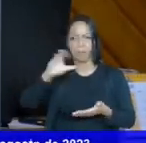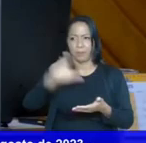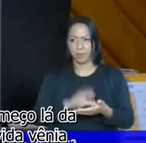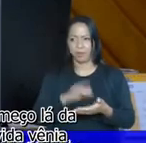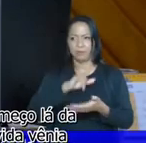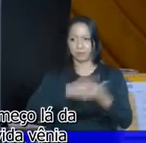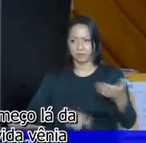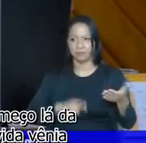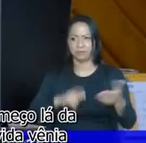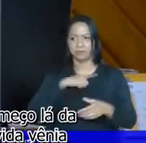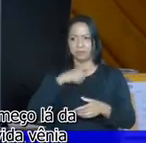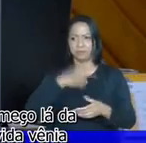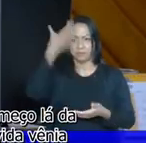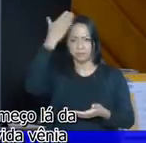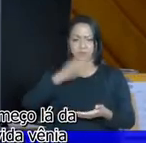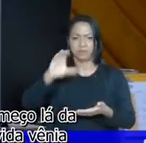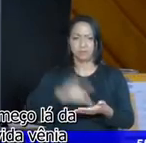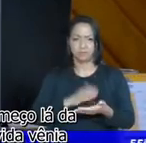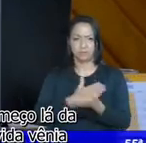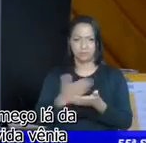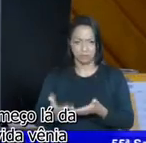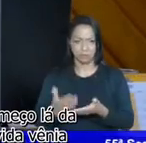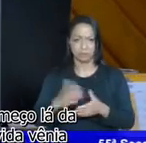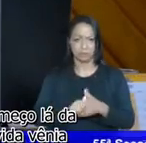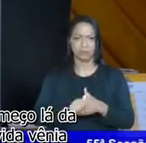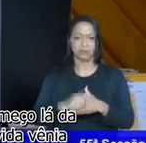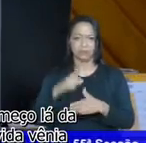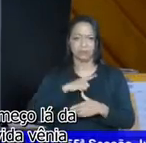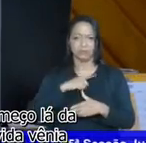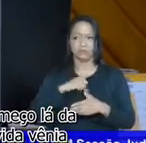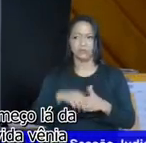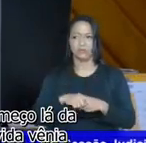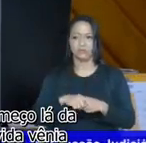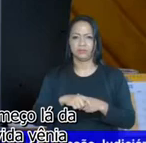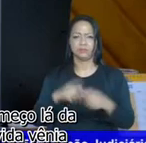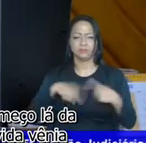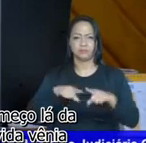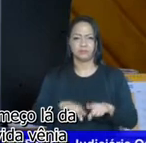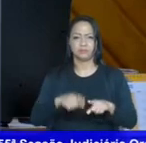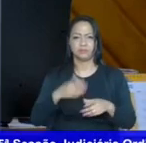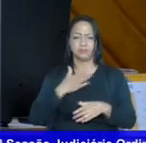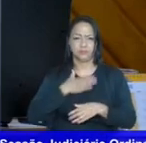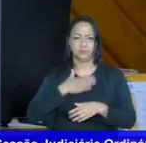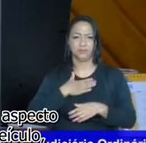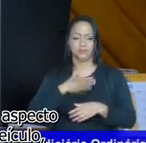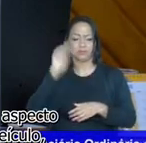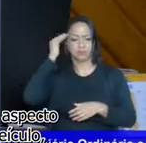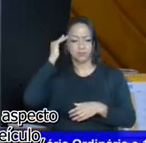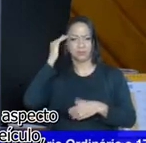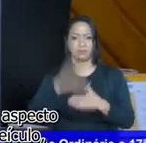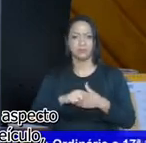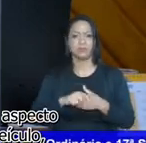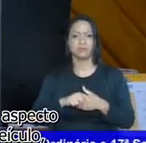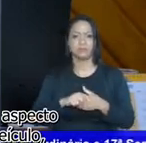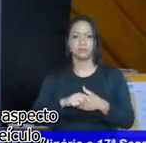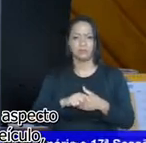documento consta da prestação de contas inicial, ele está desde o começo na prestação de contas. Então, no meu entender, com a devida vênia, aparentemente houve